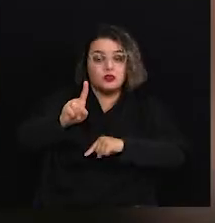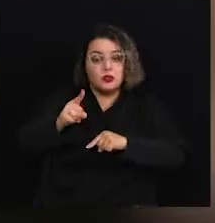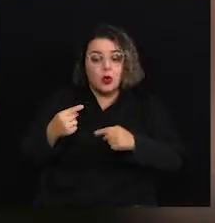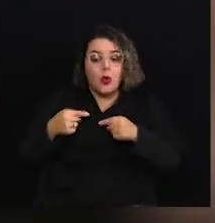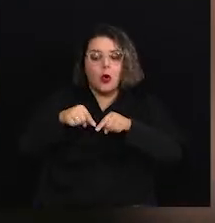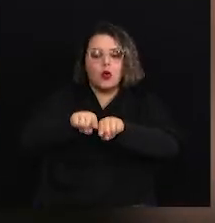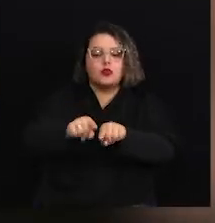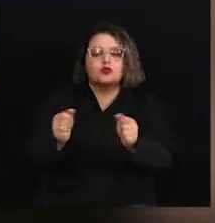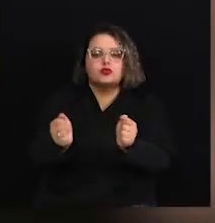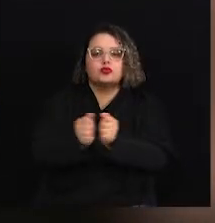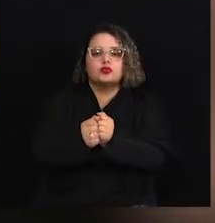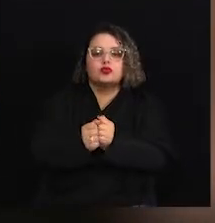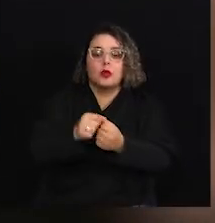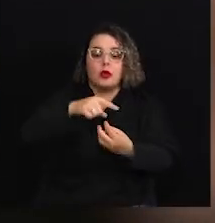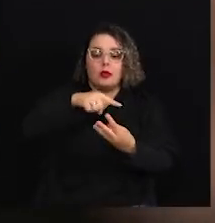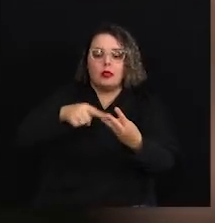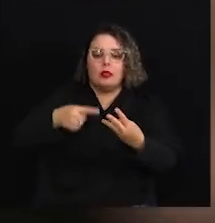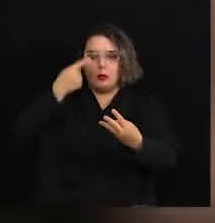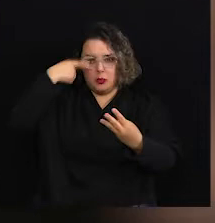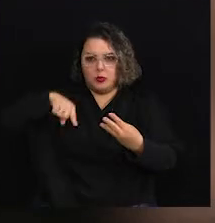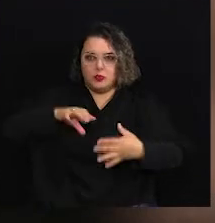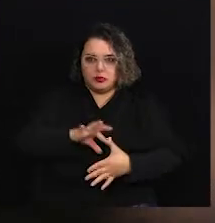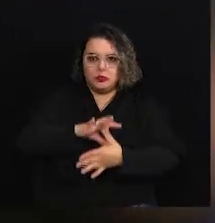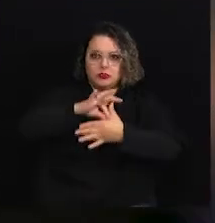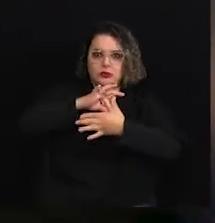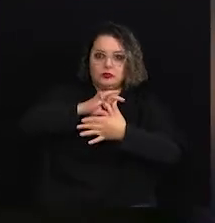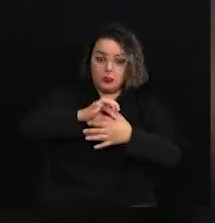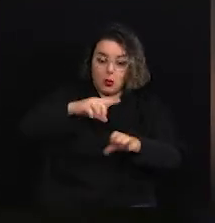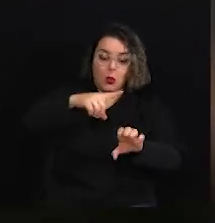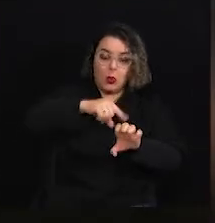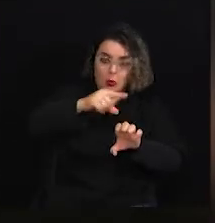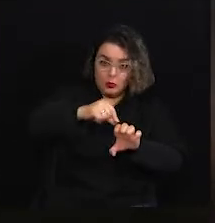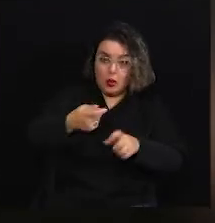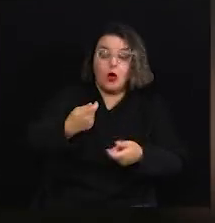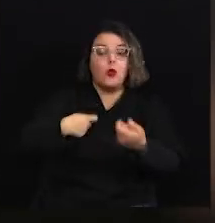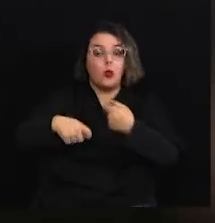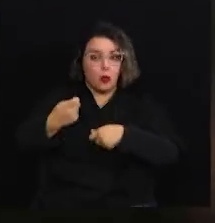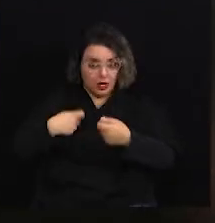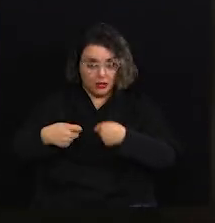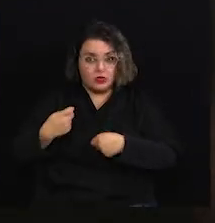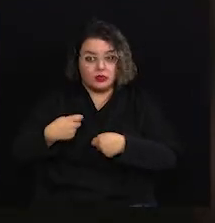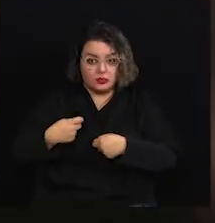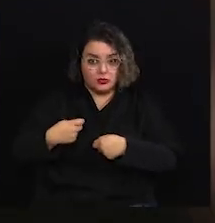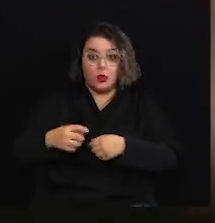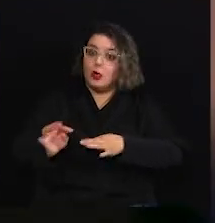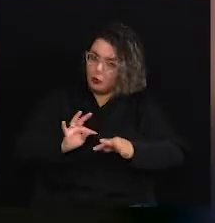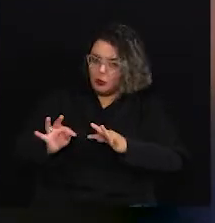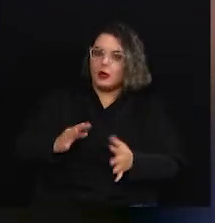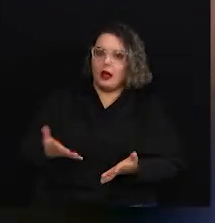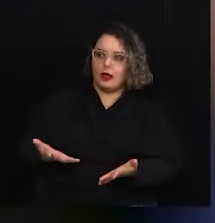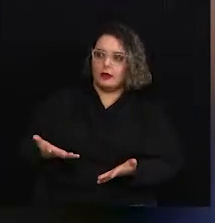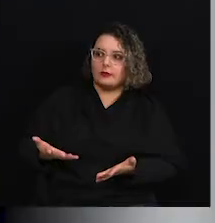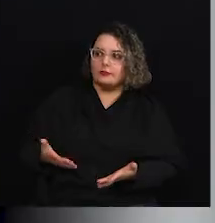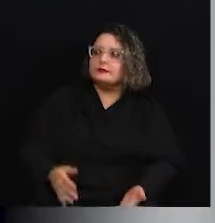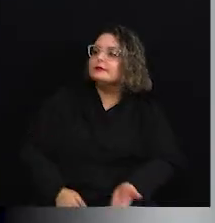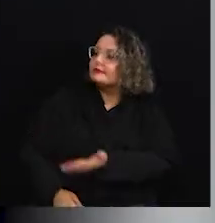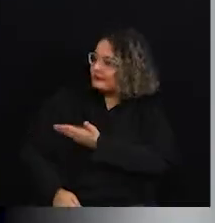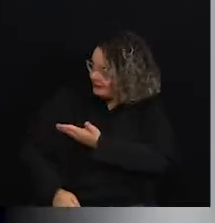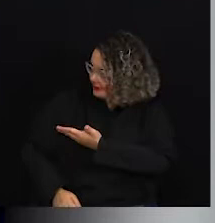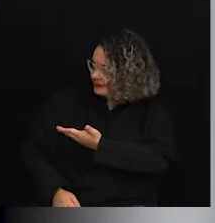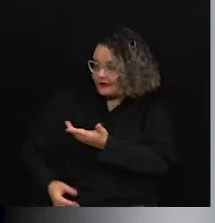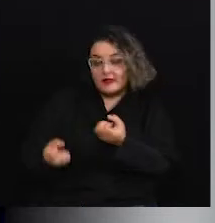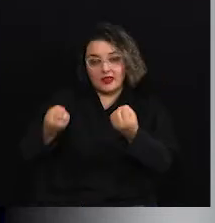possuir simultaneamente 3 perfis de liderança: o empreendedor, o administrador e o técnico.